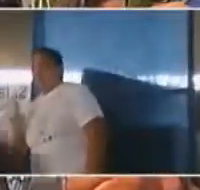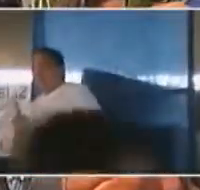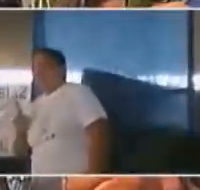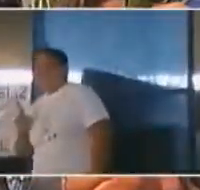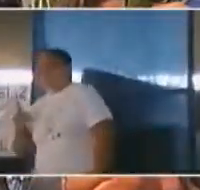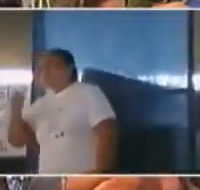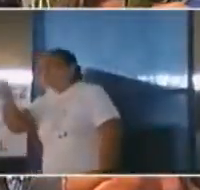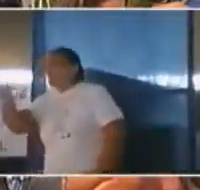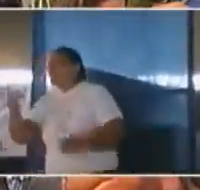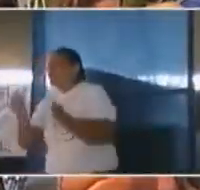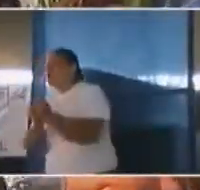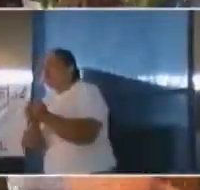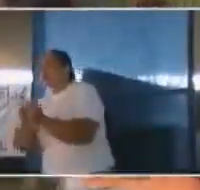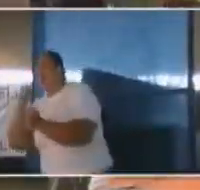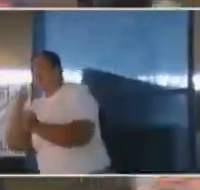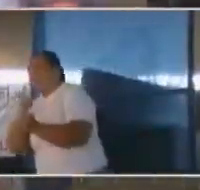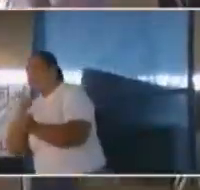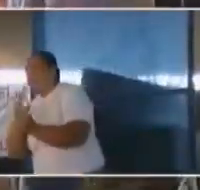Quem, Marta?